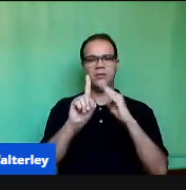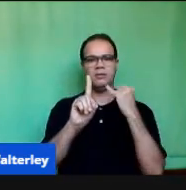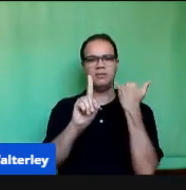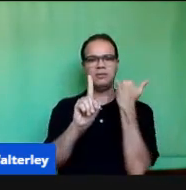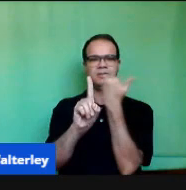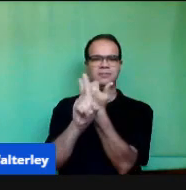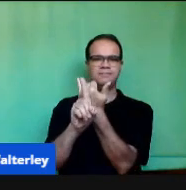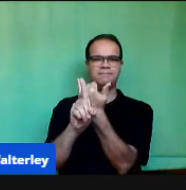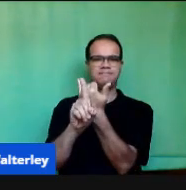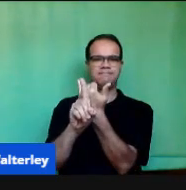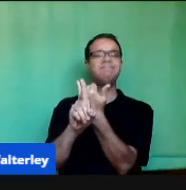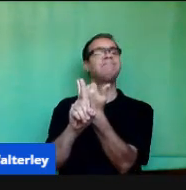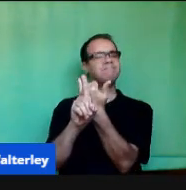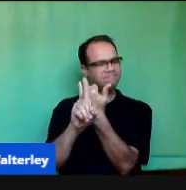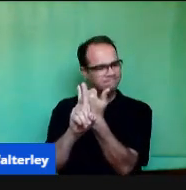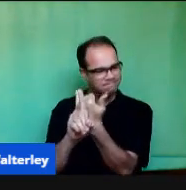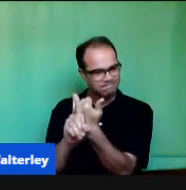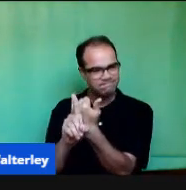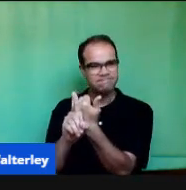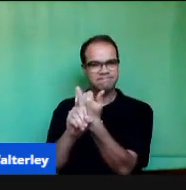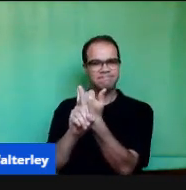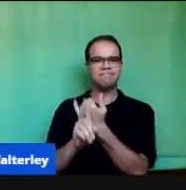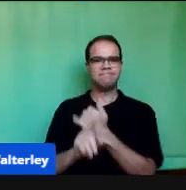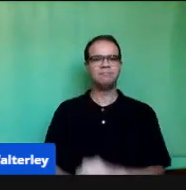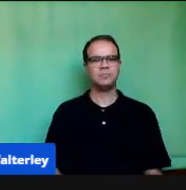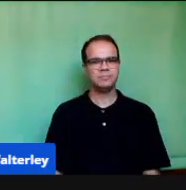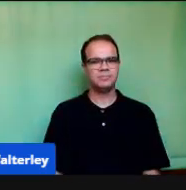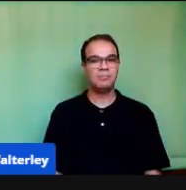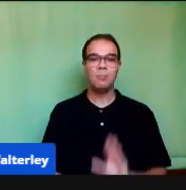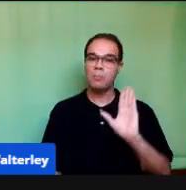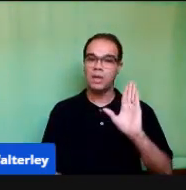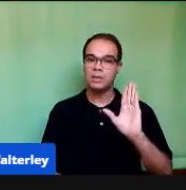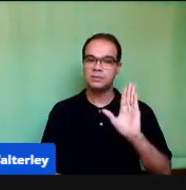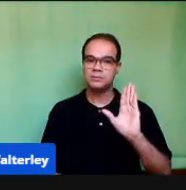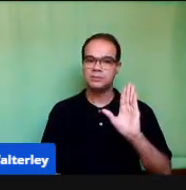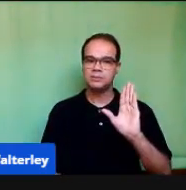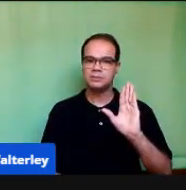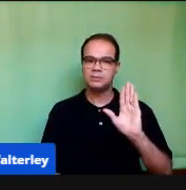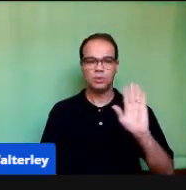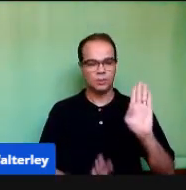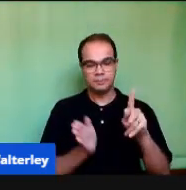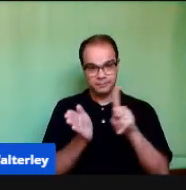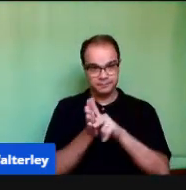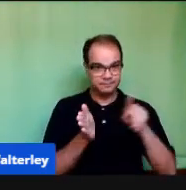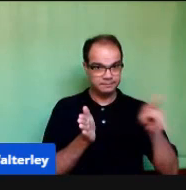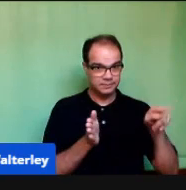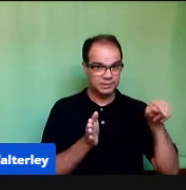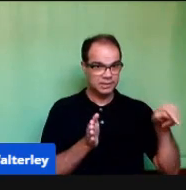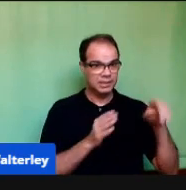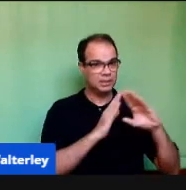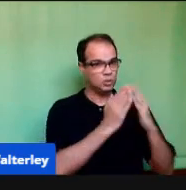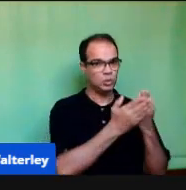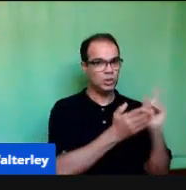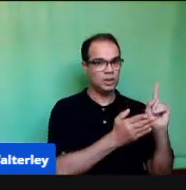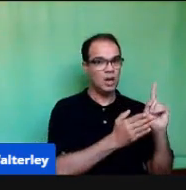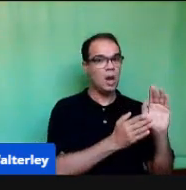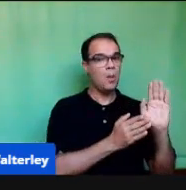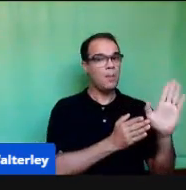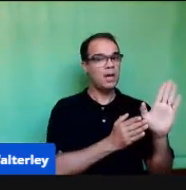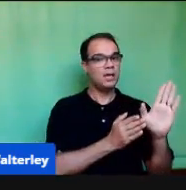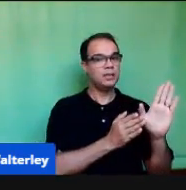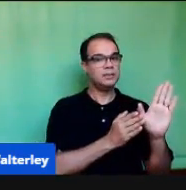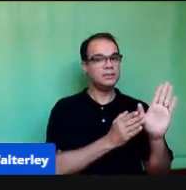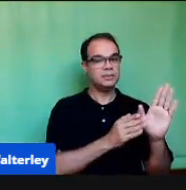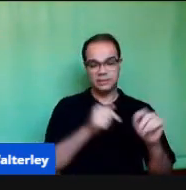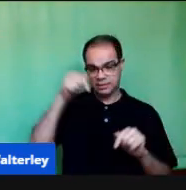rede oficial da escola, mas se acontece um fato desse envolvendo estudantes daquela unidade escolar,